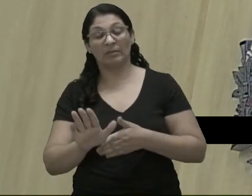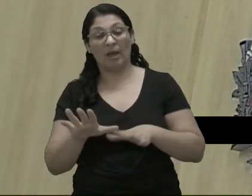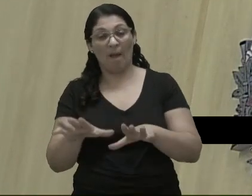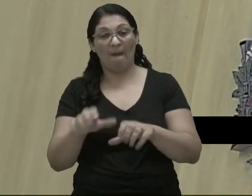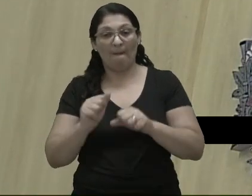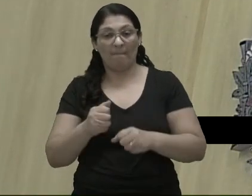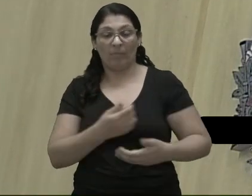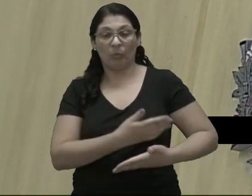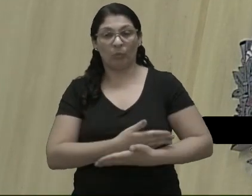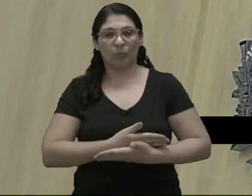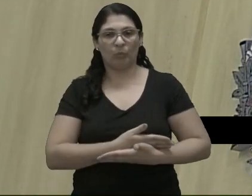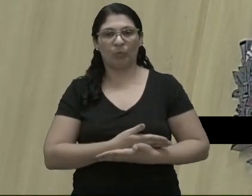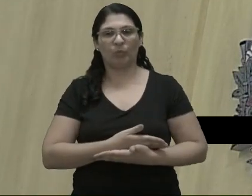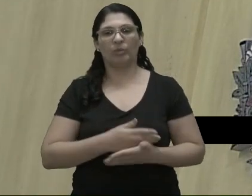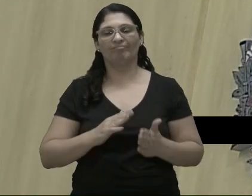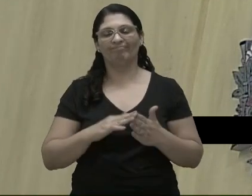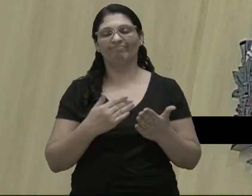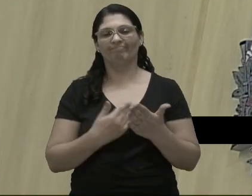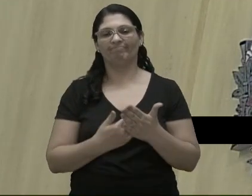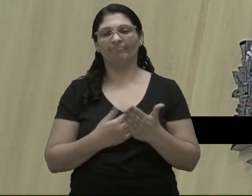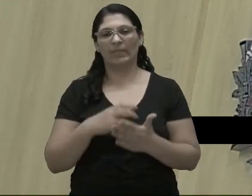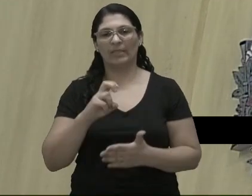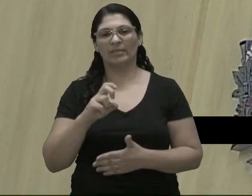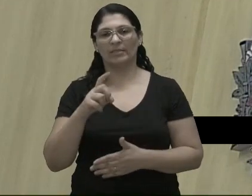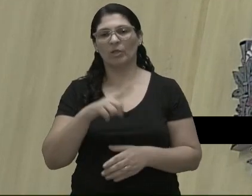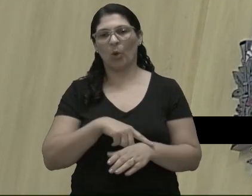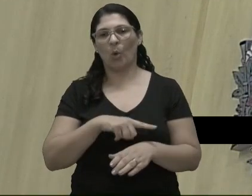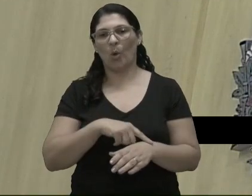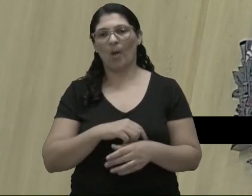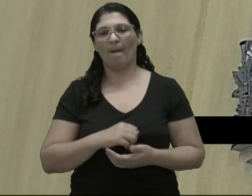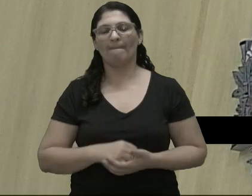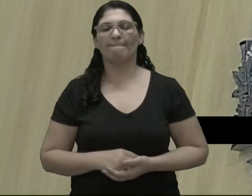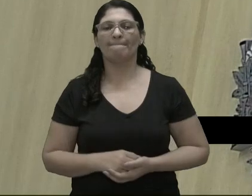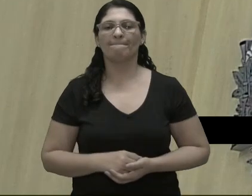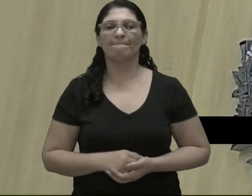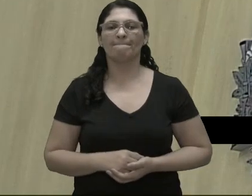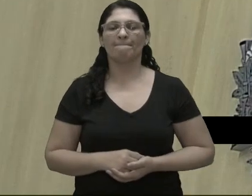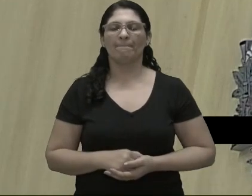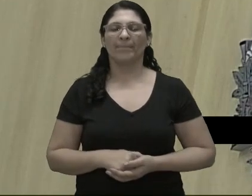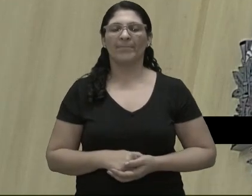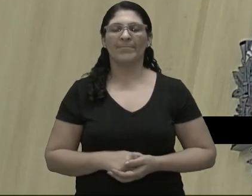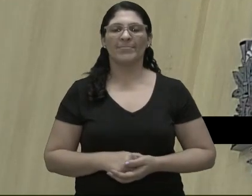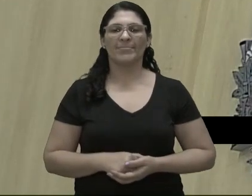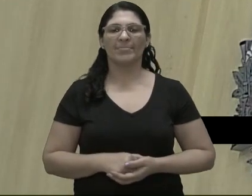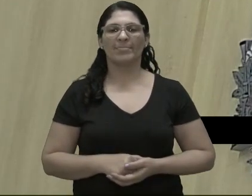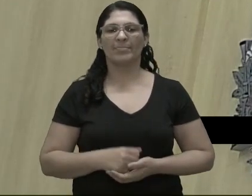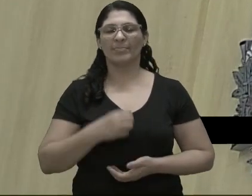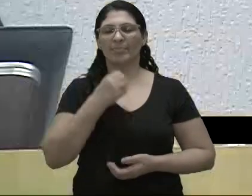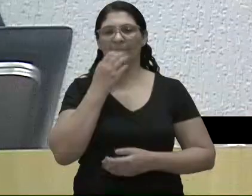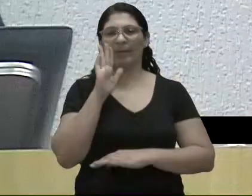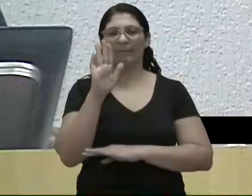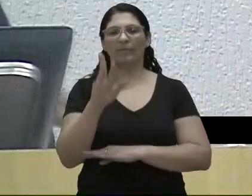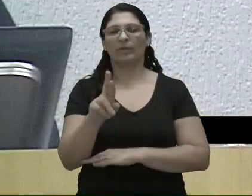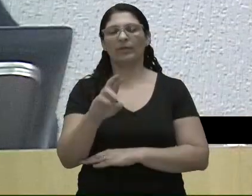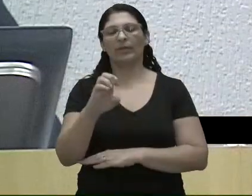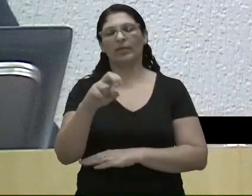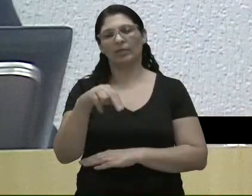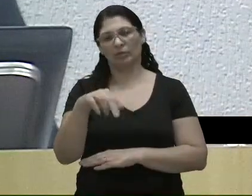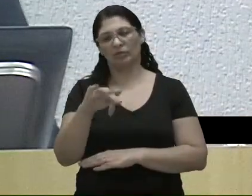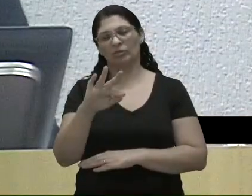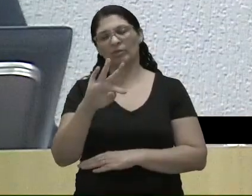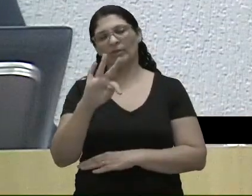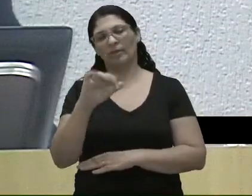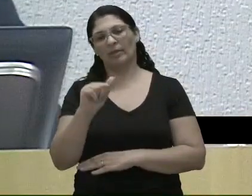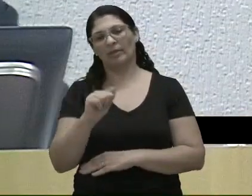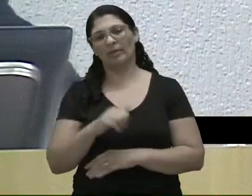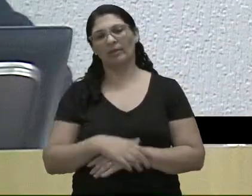5 horas, hoje eu não tenho quem pegue ela, então eu peço a gentileza que eu possa iniciar. Boa tarde, Renata.